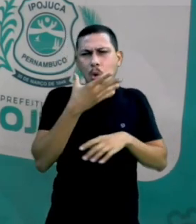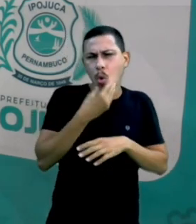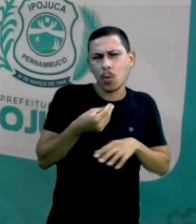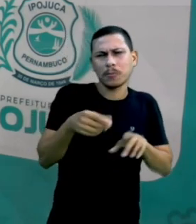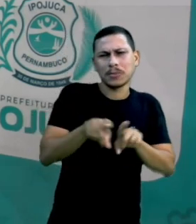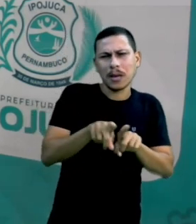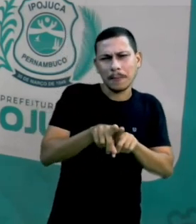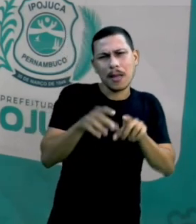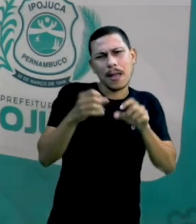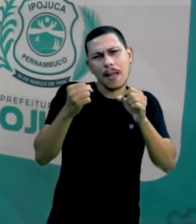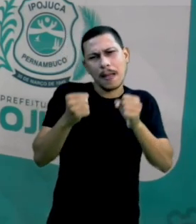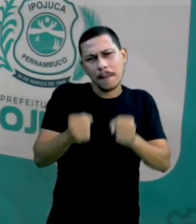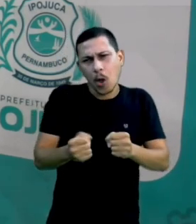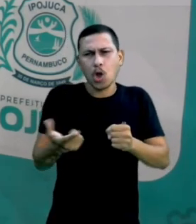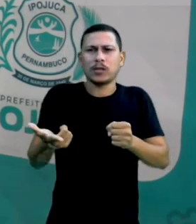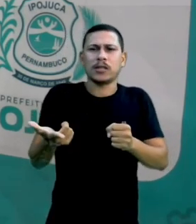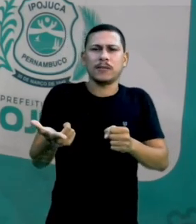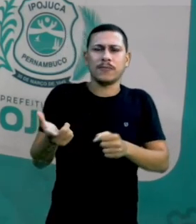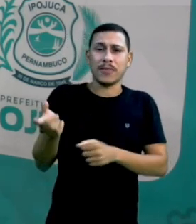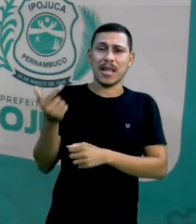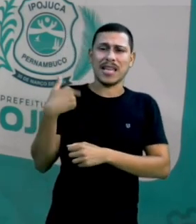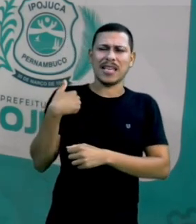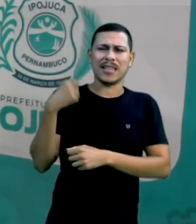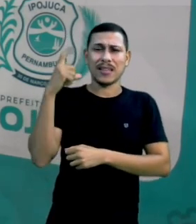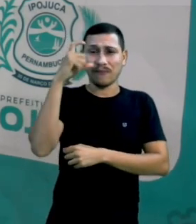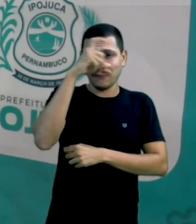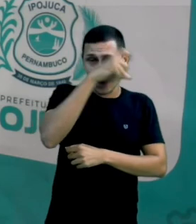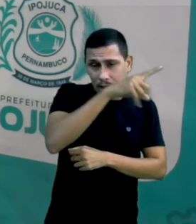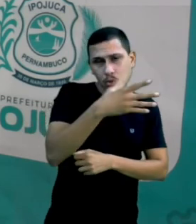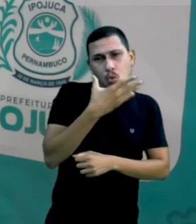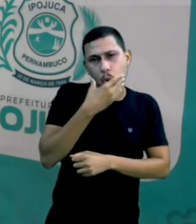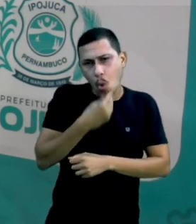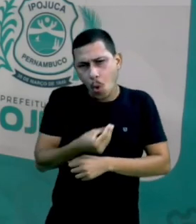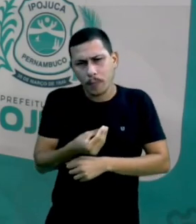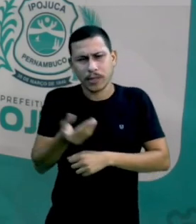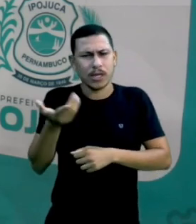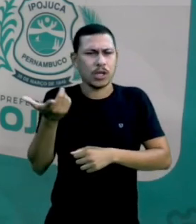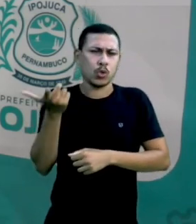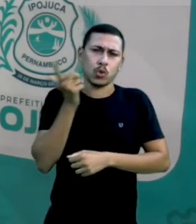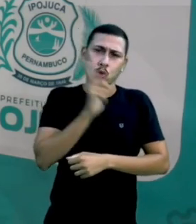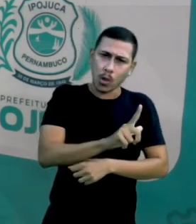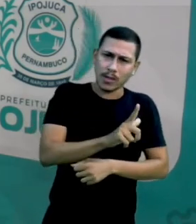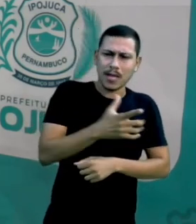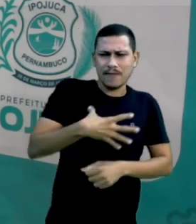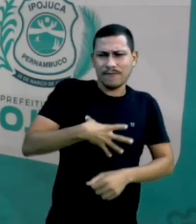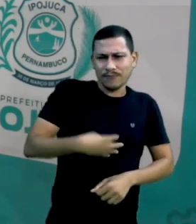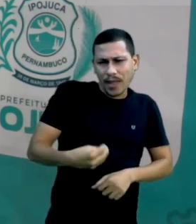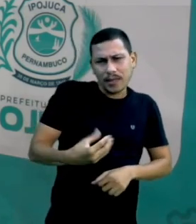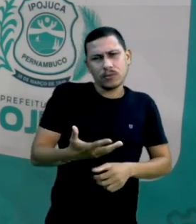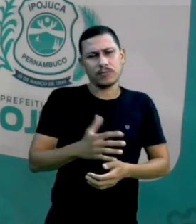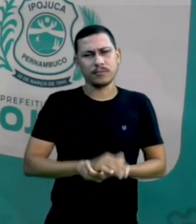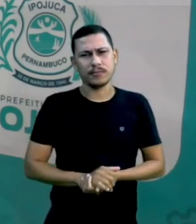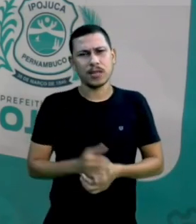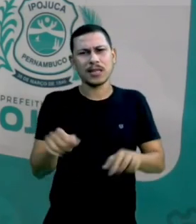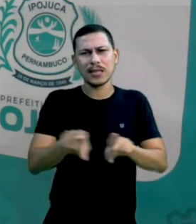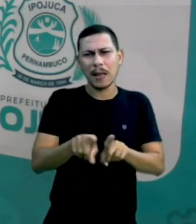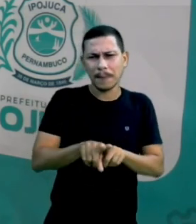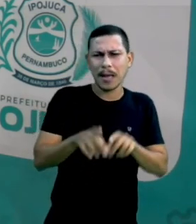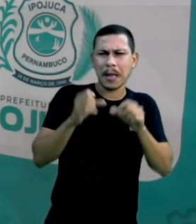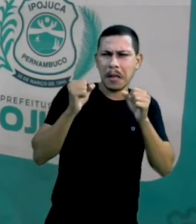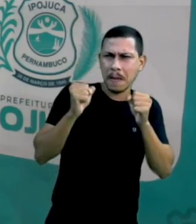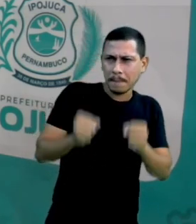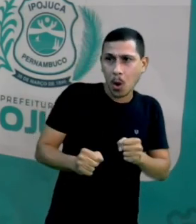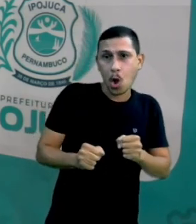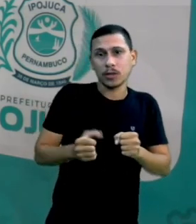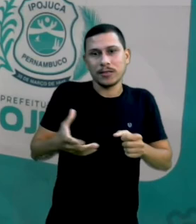causar infertilidade, pode deixar o homem estéril e em casos mais graves pode gerar câncer,